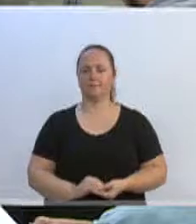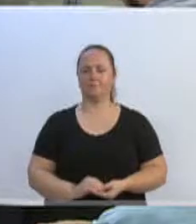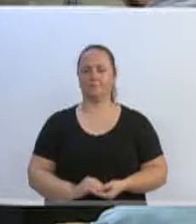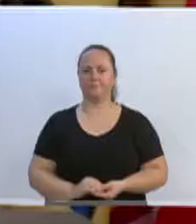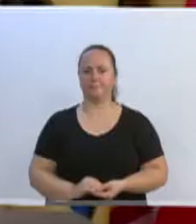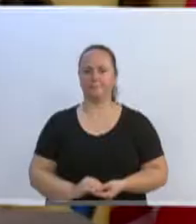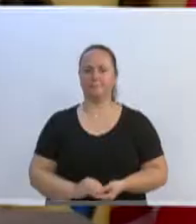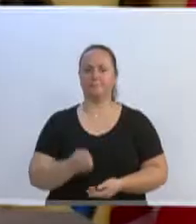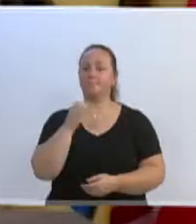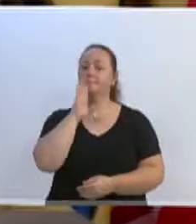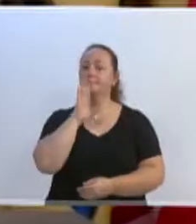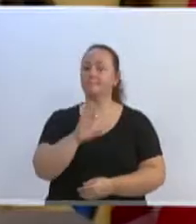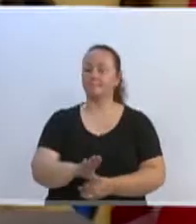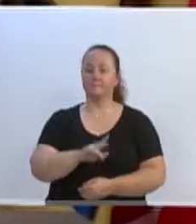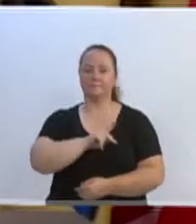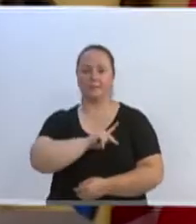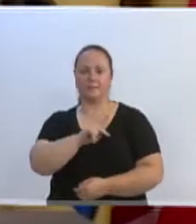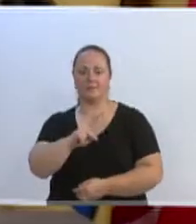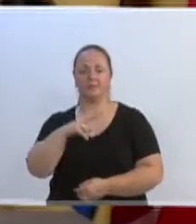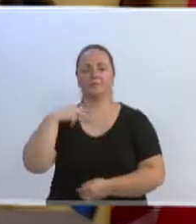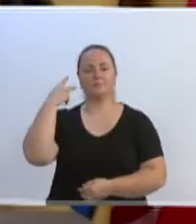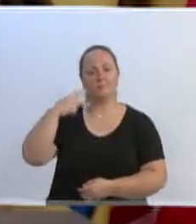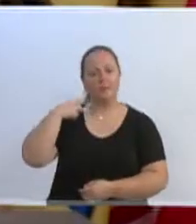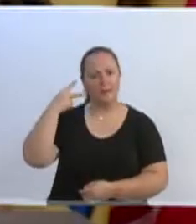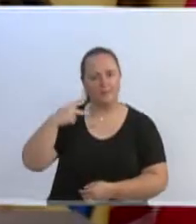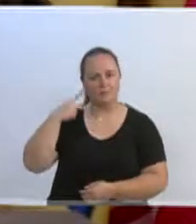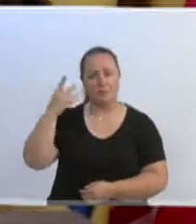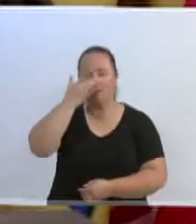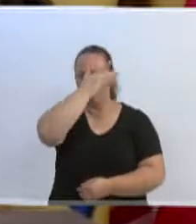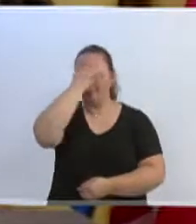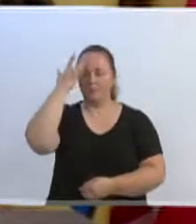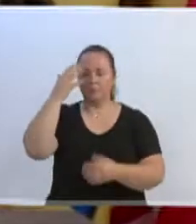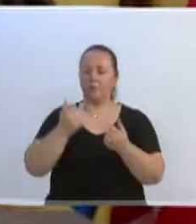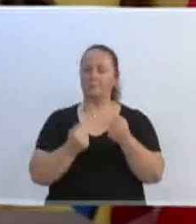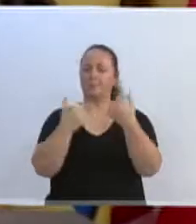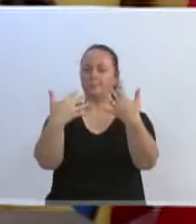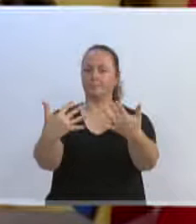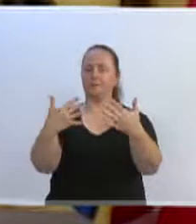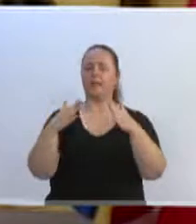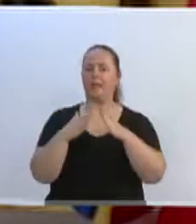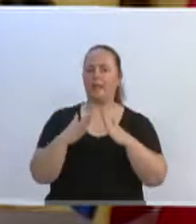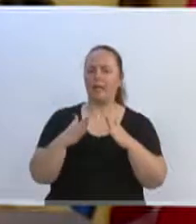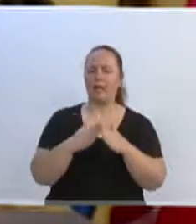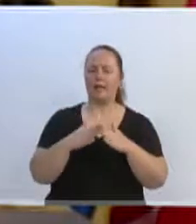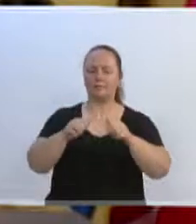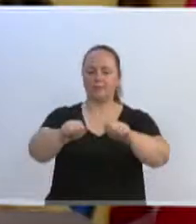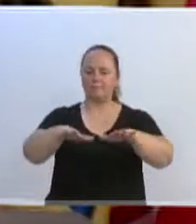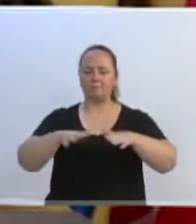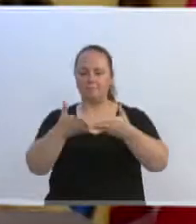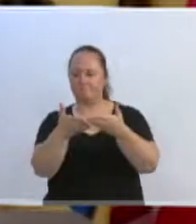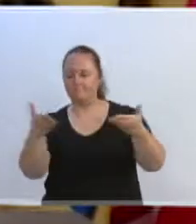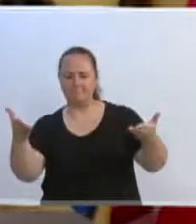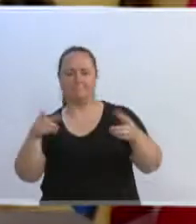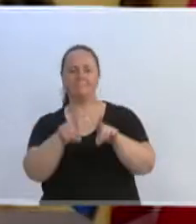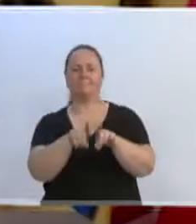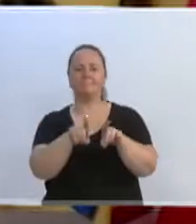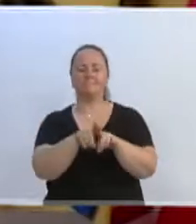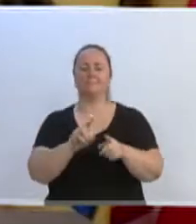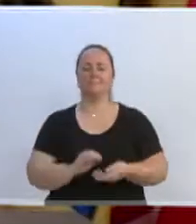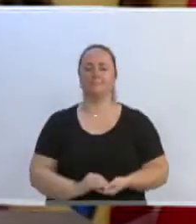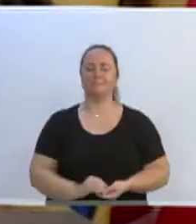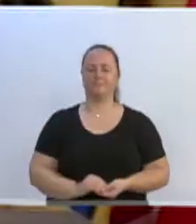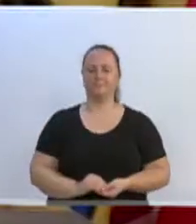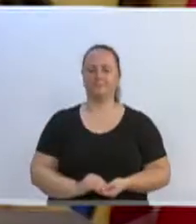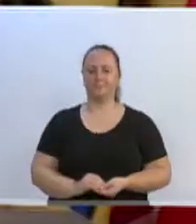boa tarde o presidente e seus vereadores públicos assistir em casa e aqui na auditório seus